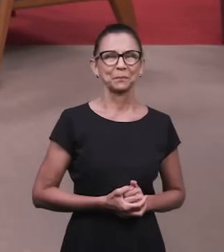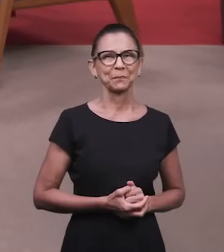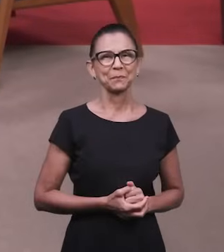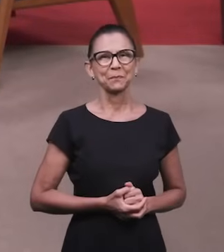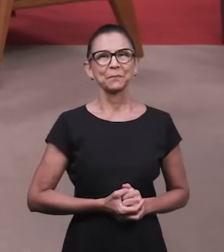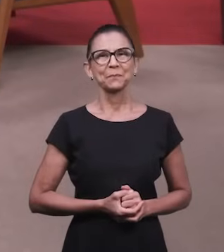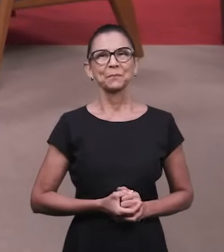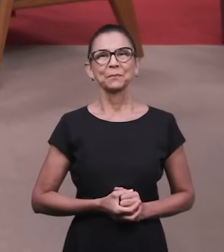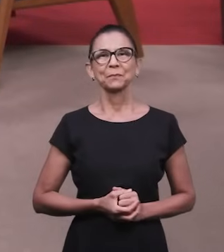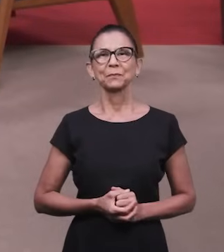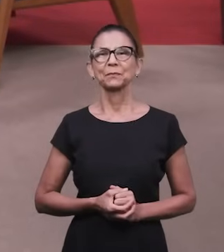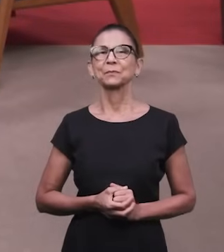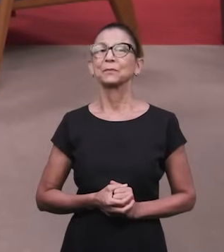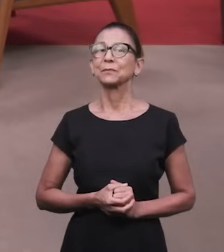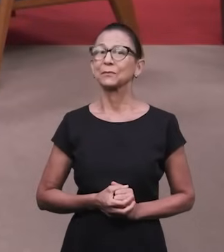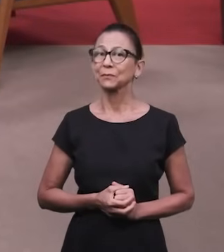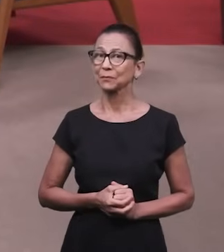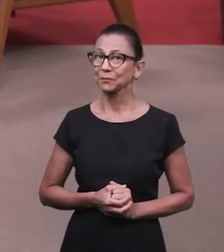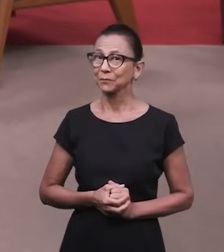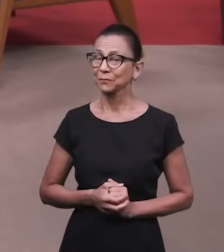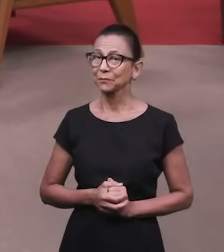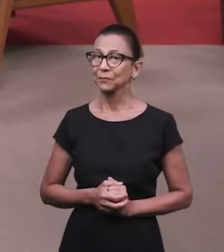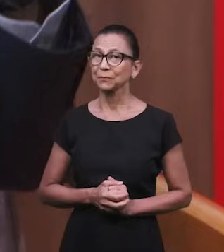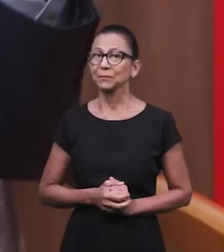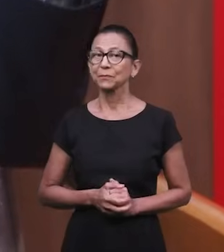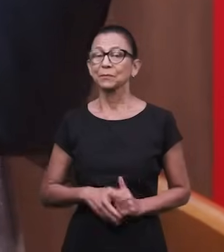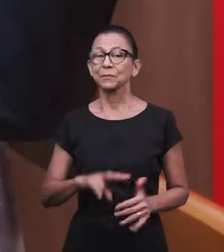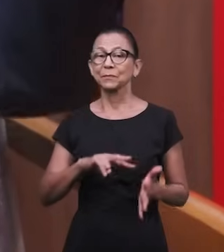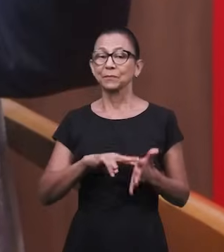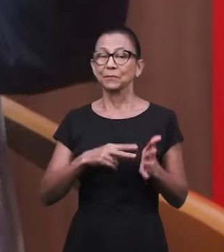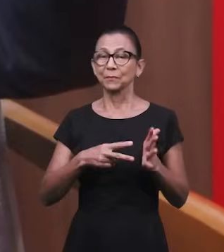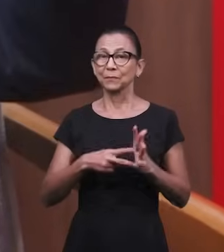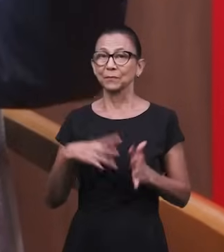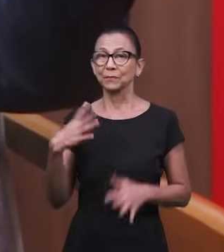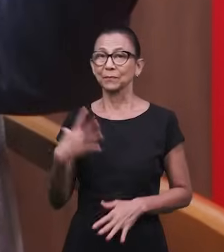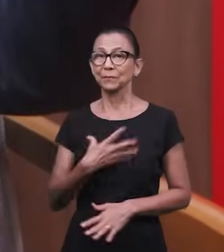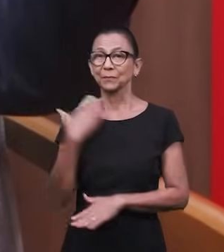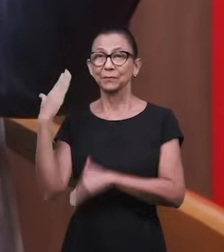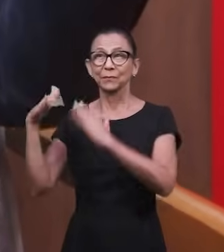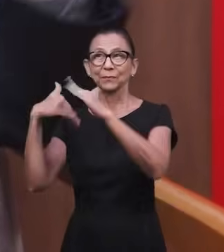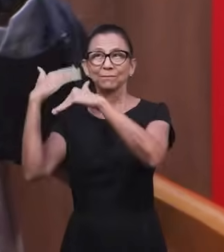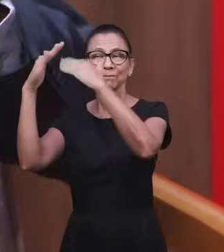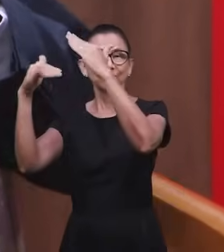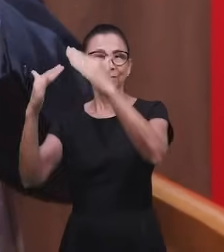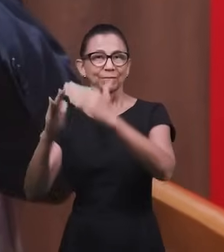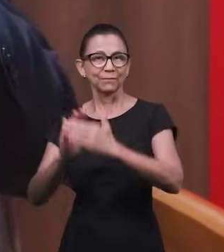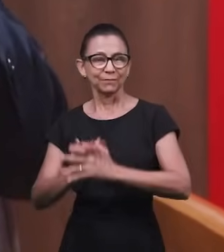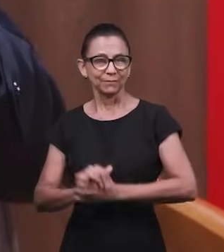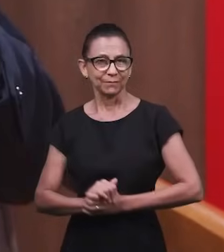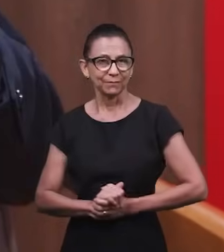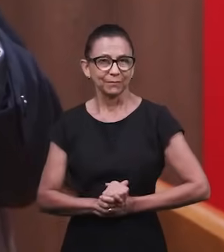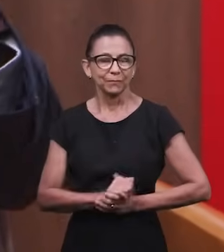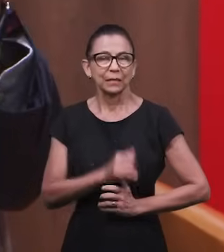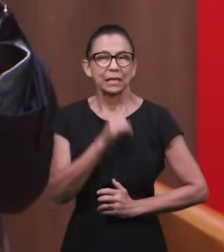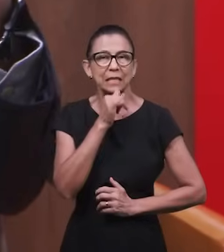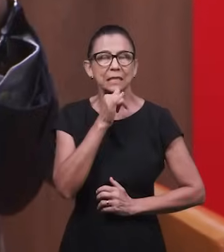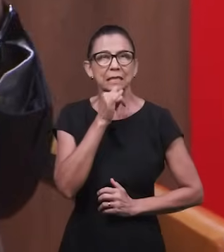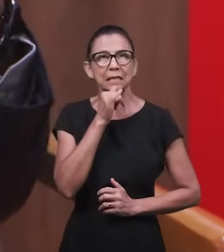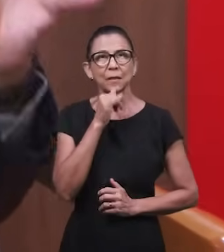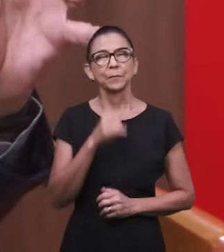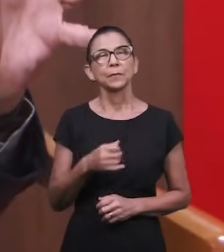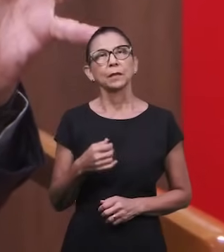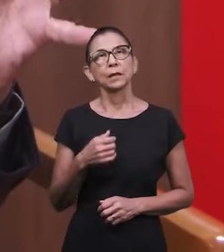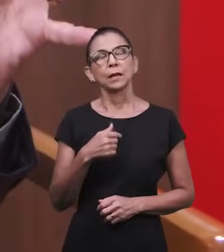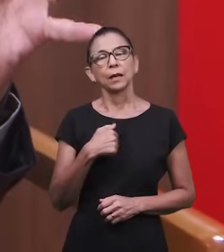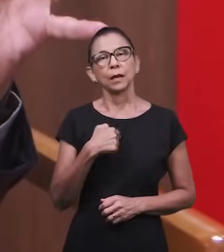o dinamismo da salvação. Então, eu tive uma experiência, no meu caso, quando eu